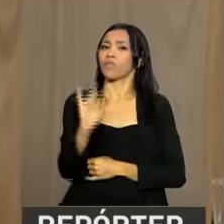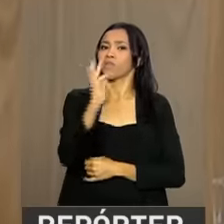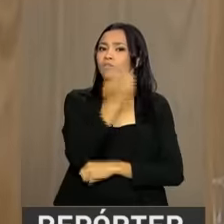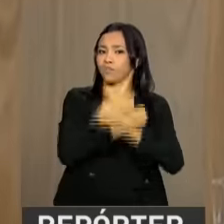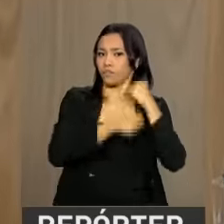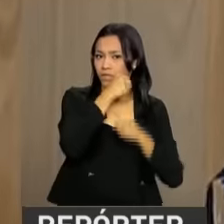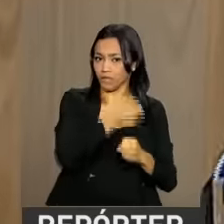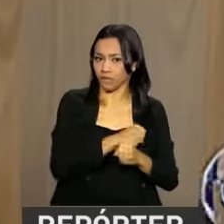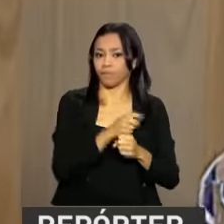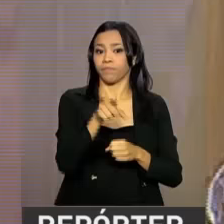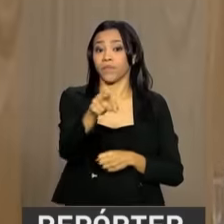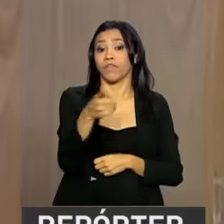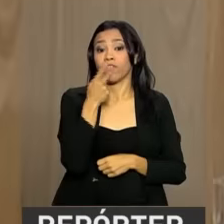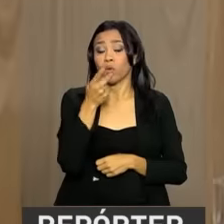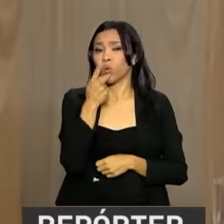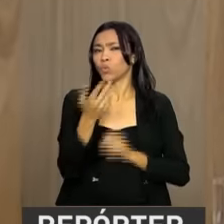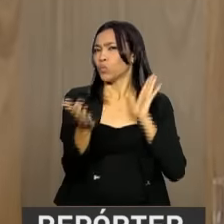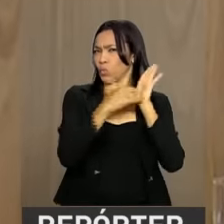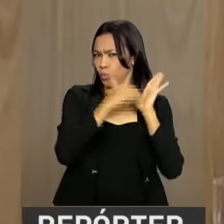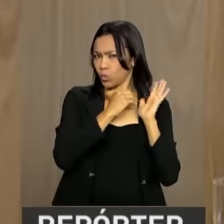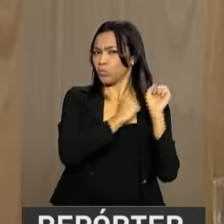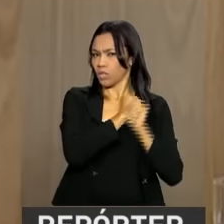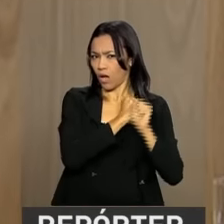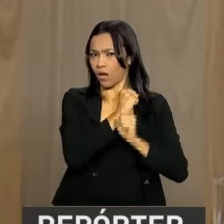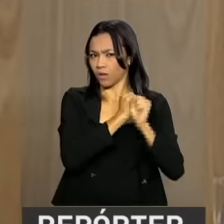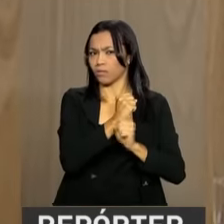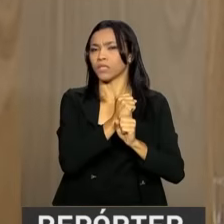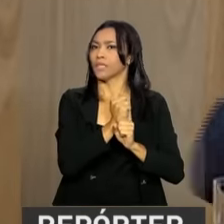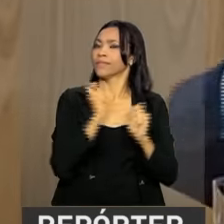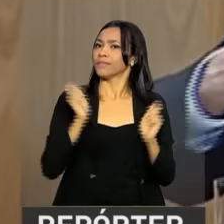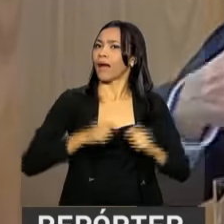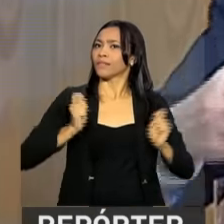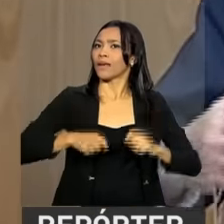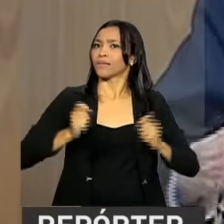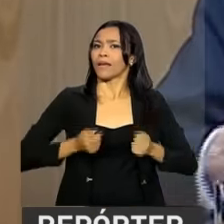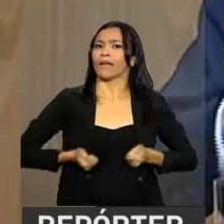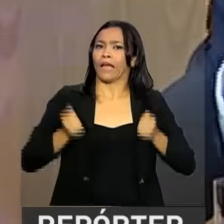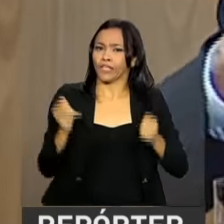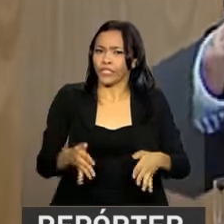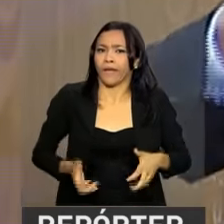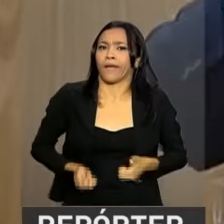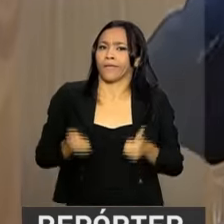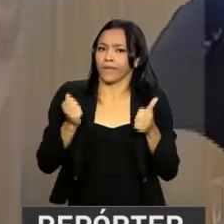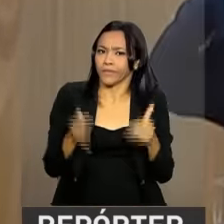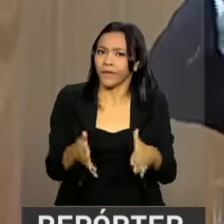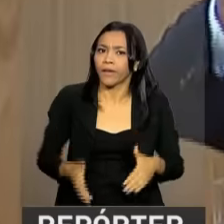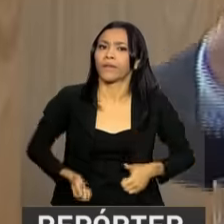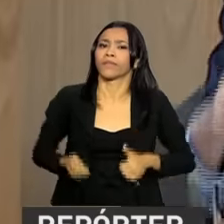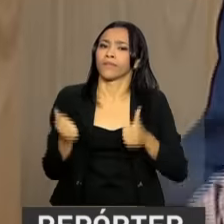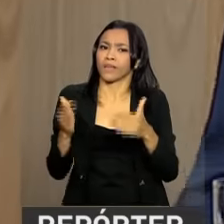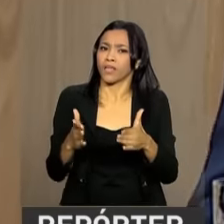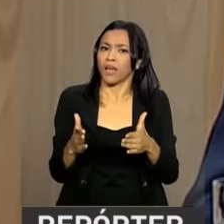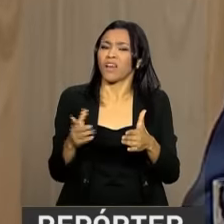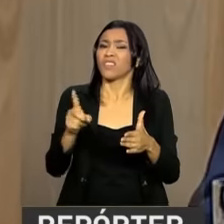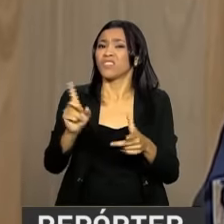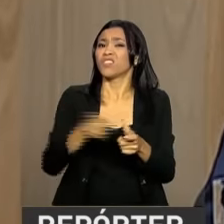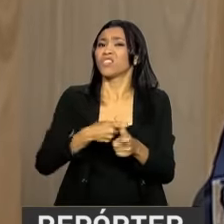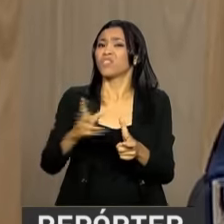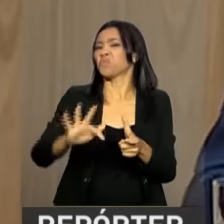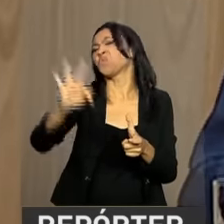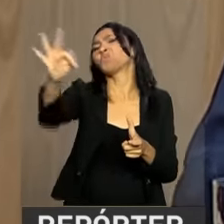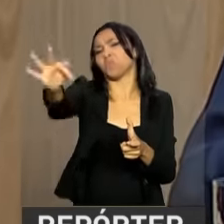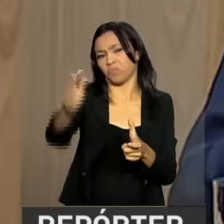anos vivemos a ilusão de que seria sempre possível gastar mais transferindo a conta para o